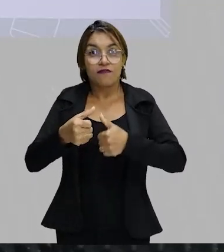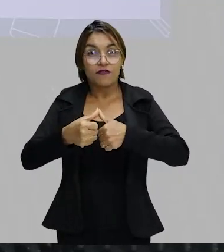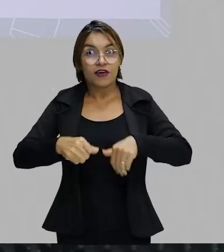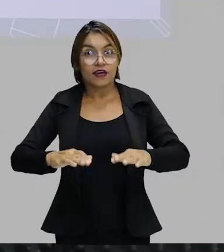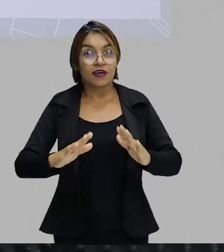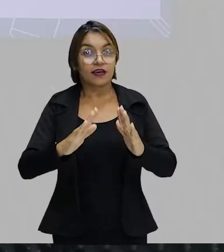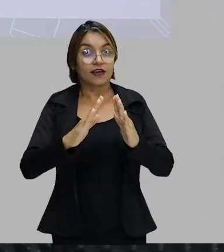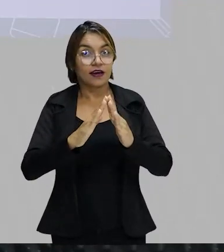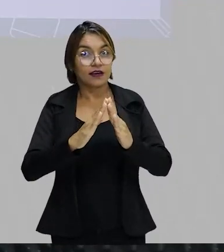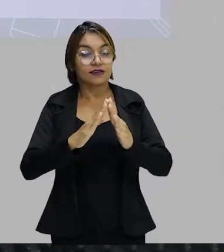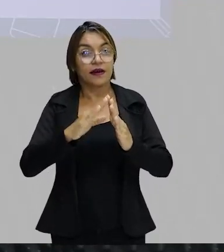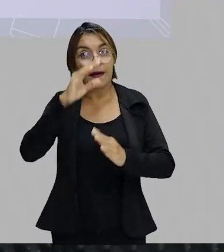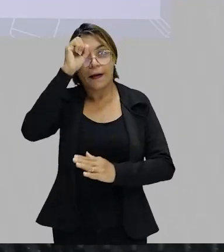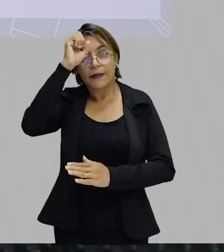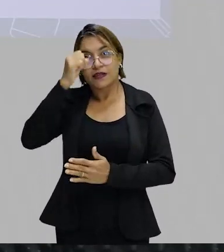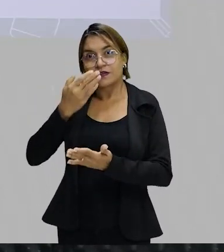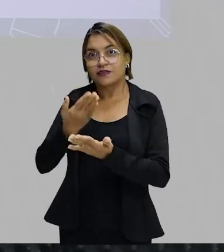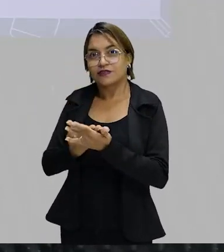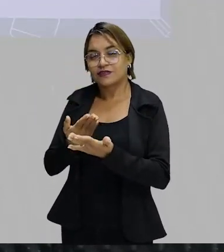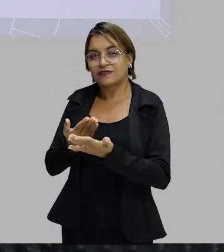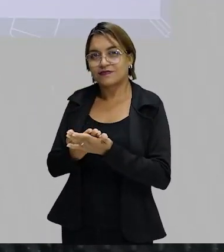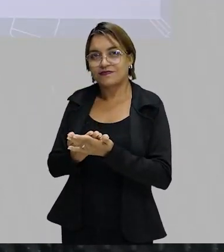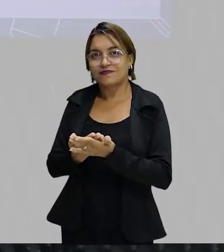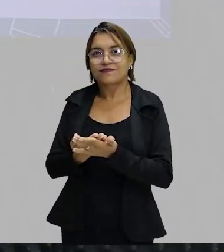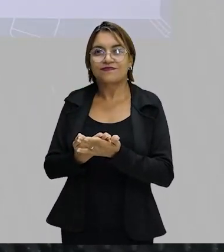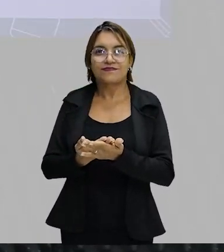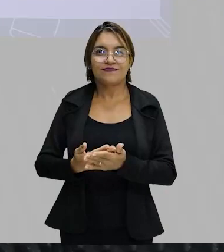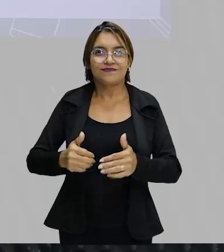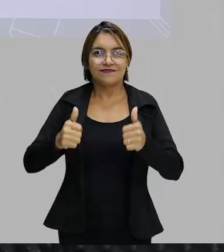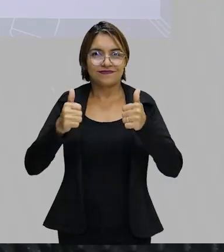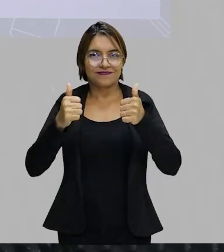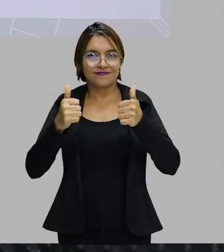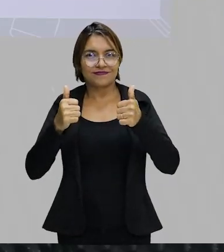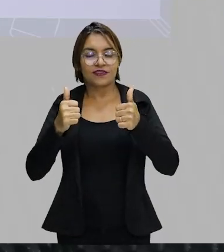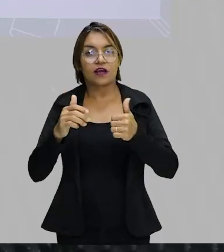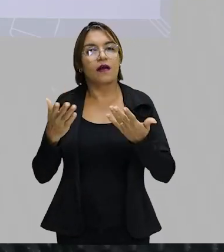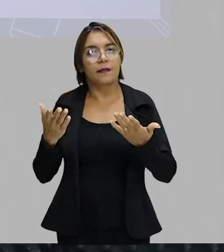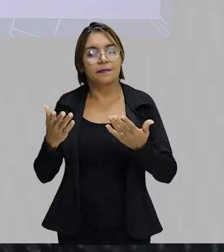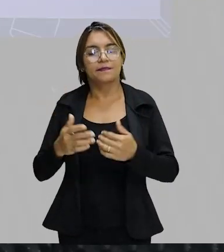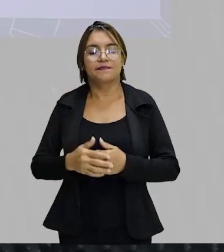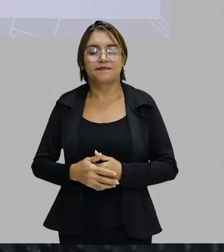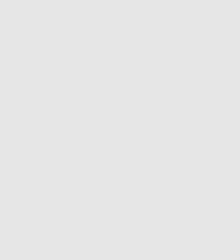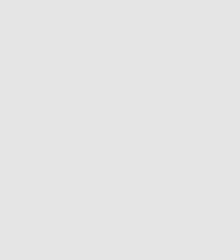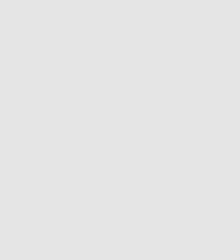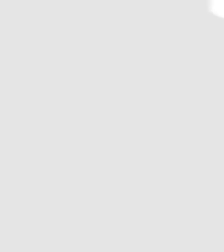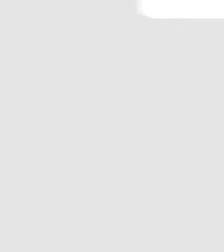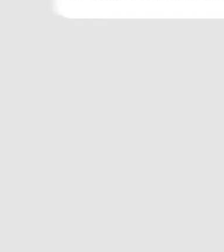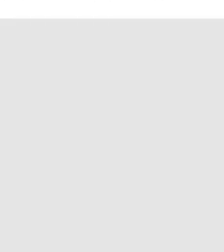casa, mas fique estudando. Sou André Luiz aí deixando a vocês com mais essa mensagem positiva.